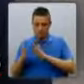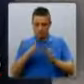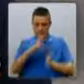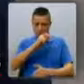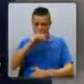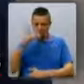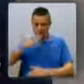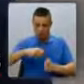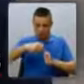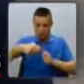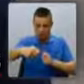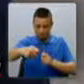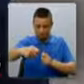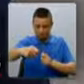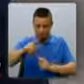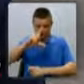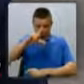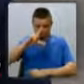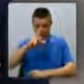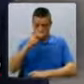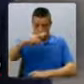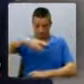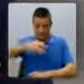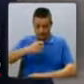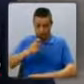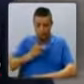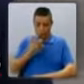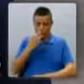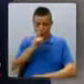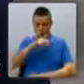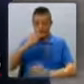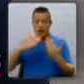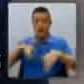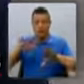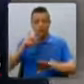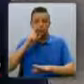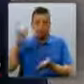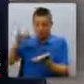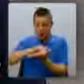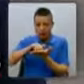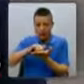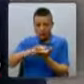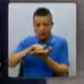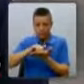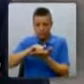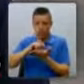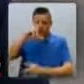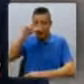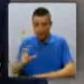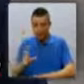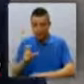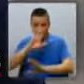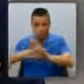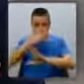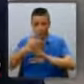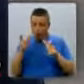300 quilómetros de Lampedusa. Dito isto, e por causa disto, a segurança no aeroporto de Fiumicino, de Itália,